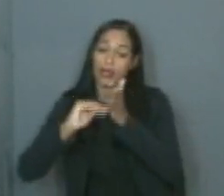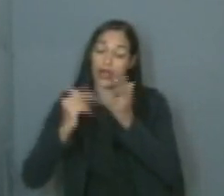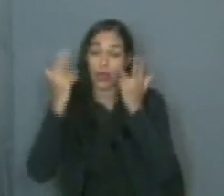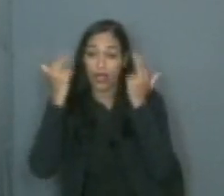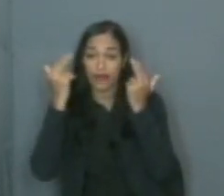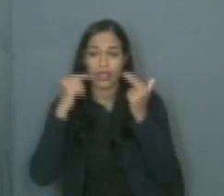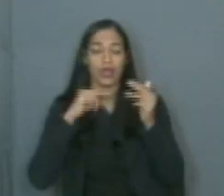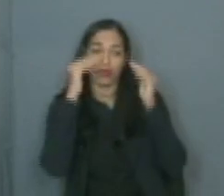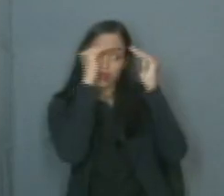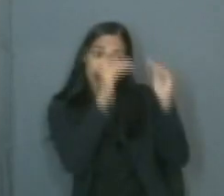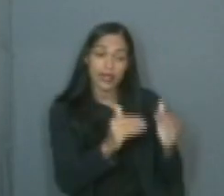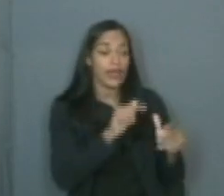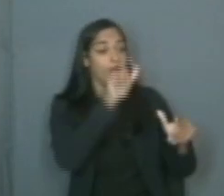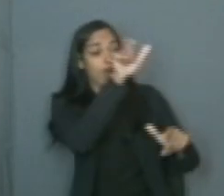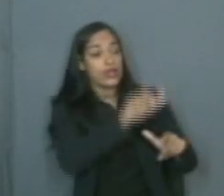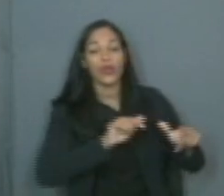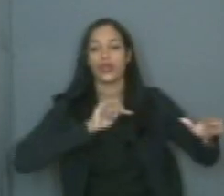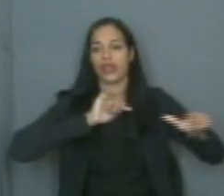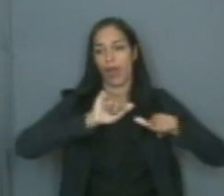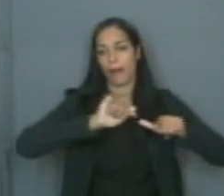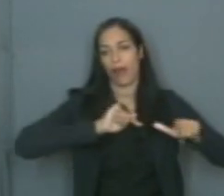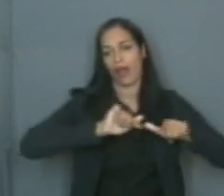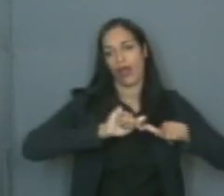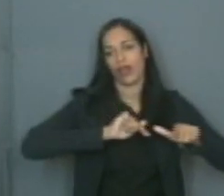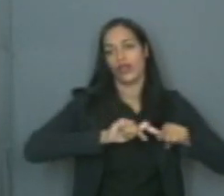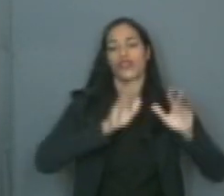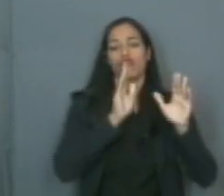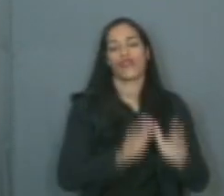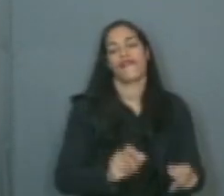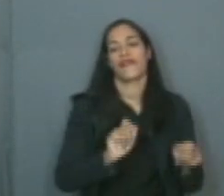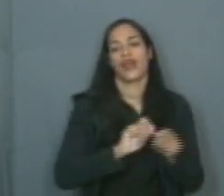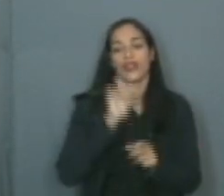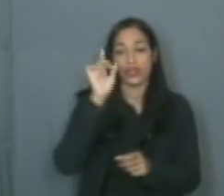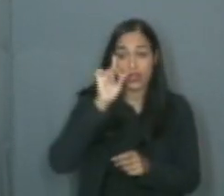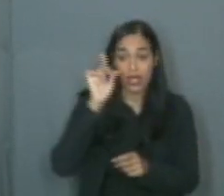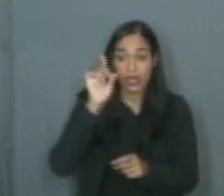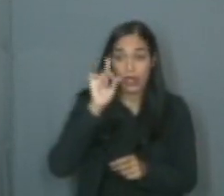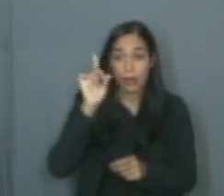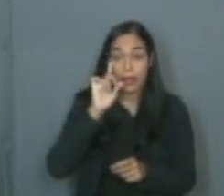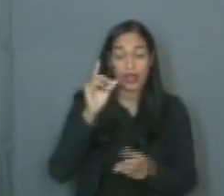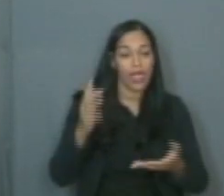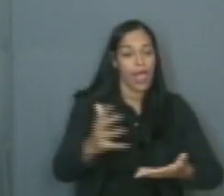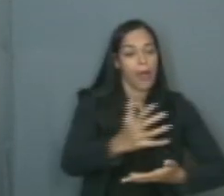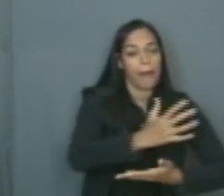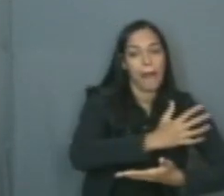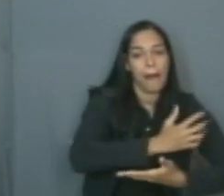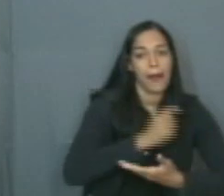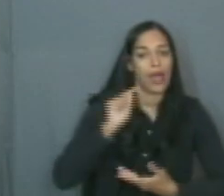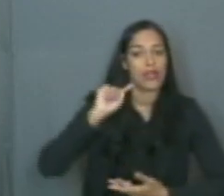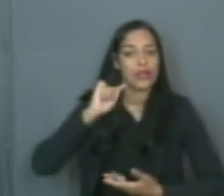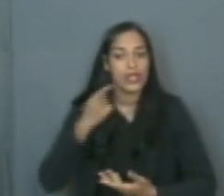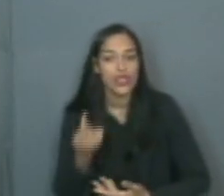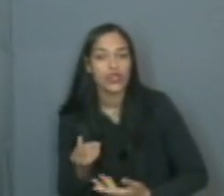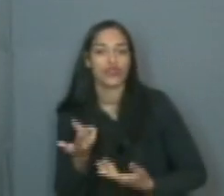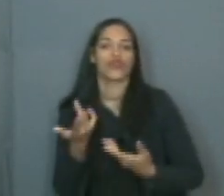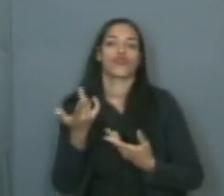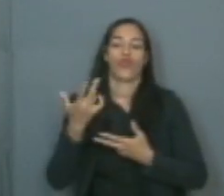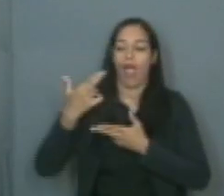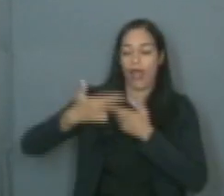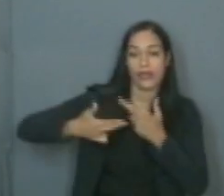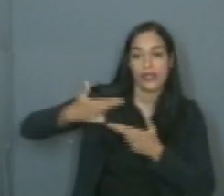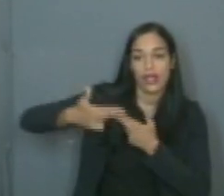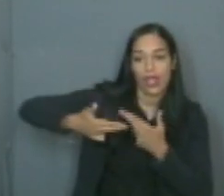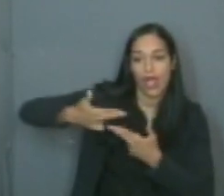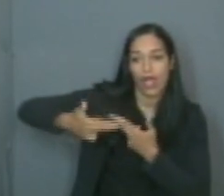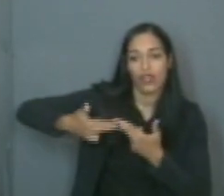dignidade, ela dá um trabalho para o cidadão fazer o que ele já faz diariamente, que é a coleta de resíduo, a coleta de lixo, a reciclagem, e